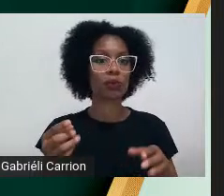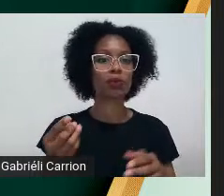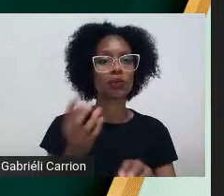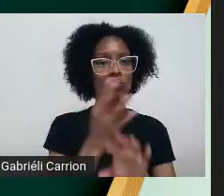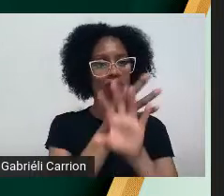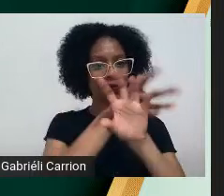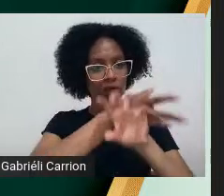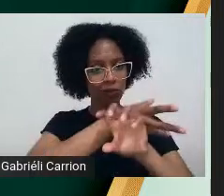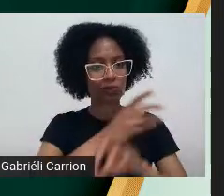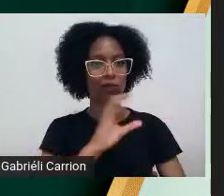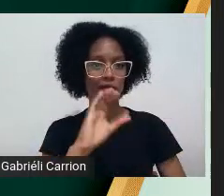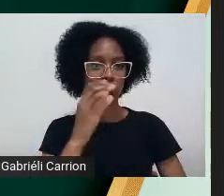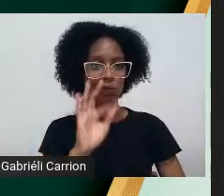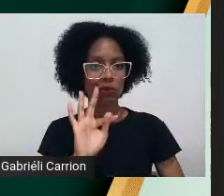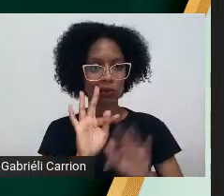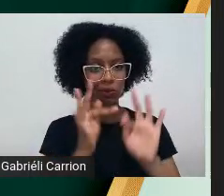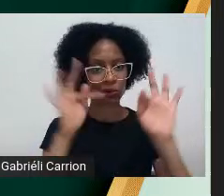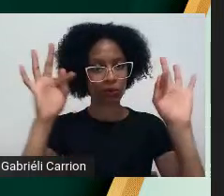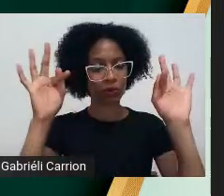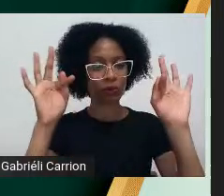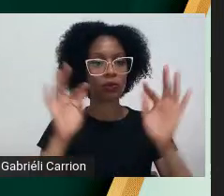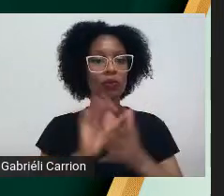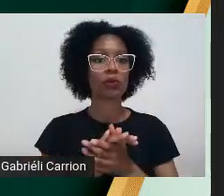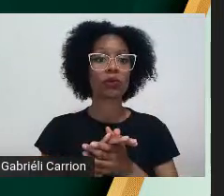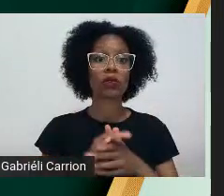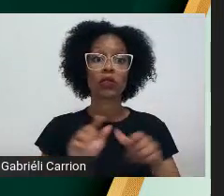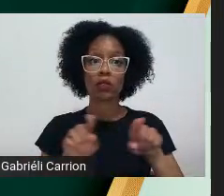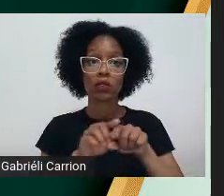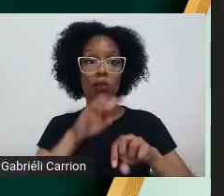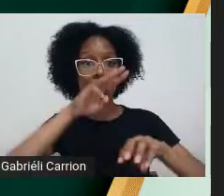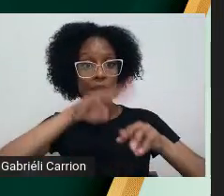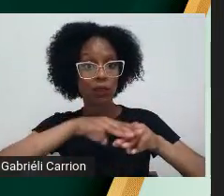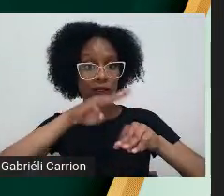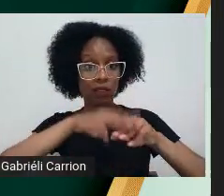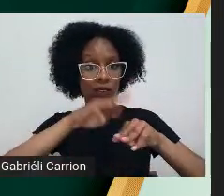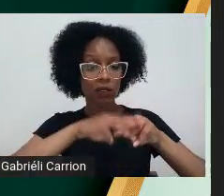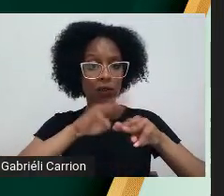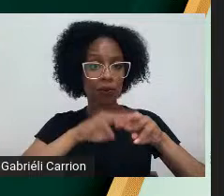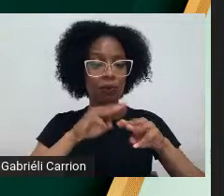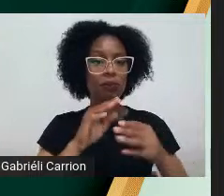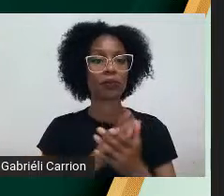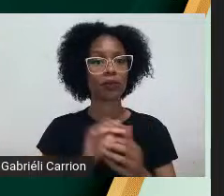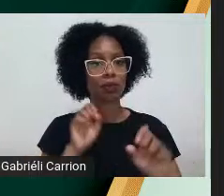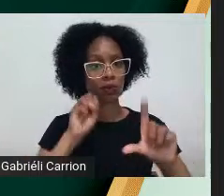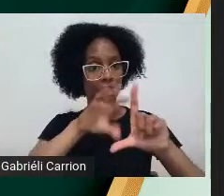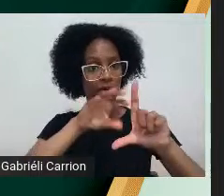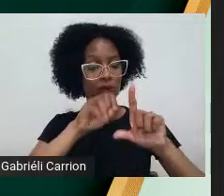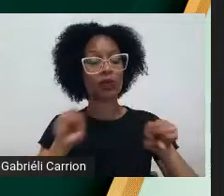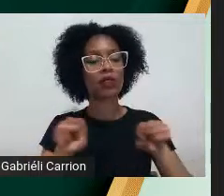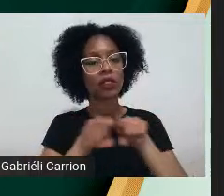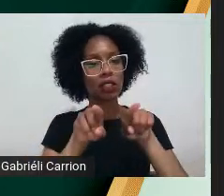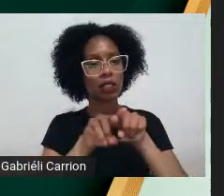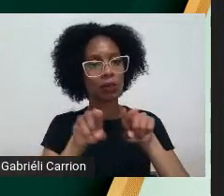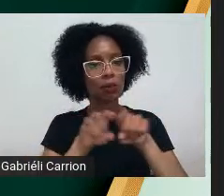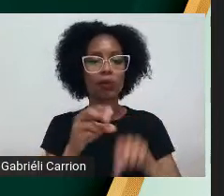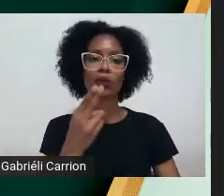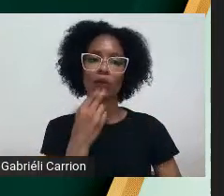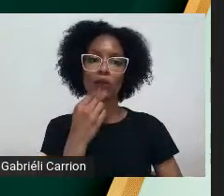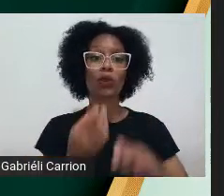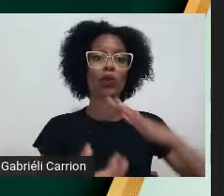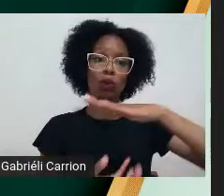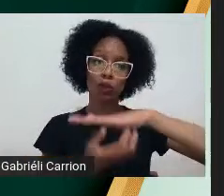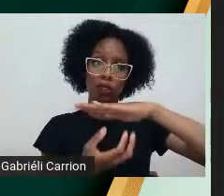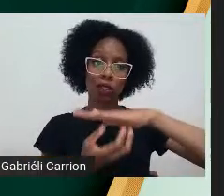em Ciência e Tecnologia, Matemática, Licenciatura e Nutrição do campus